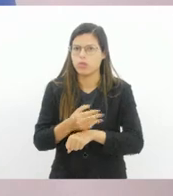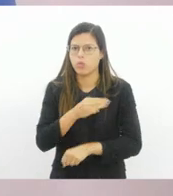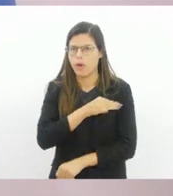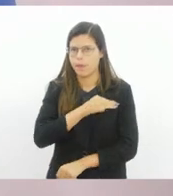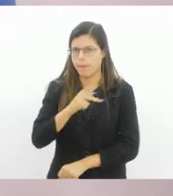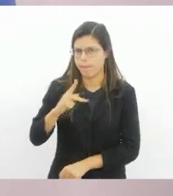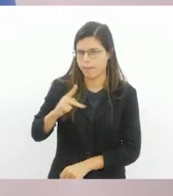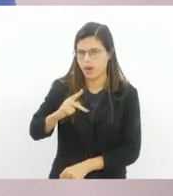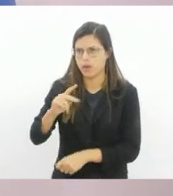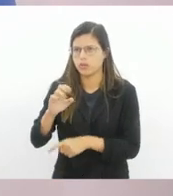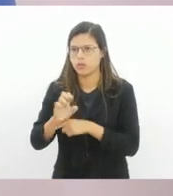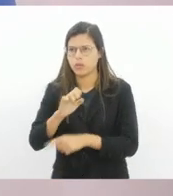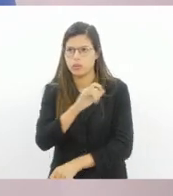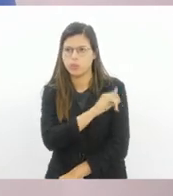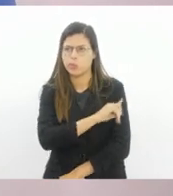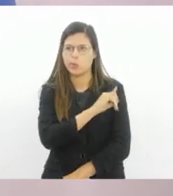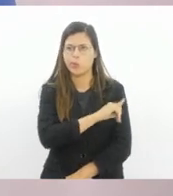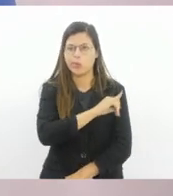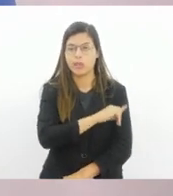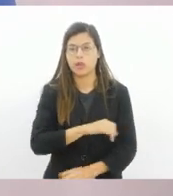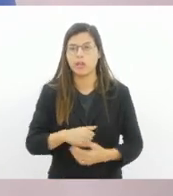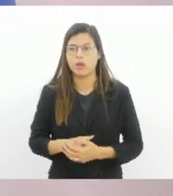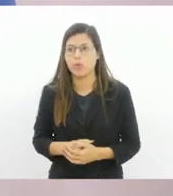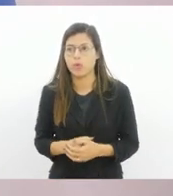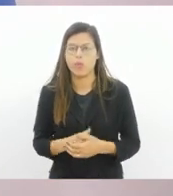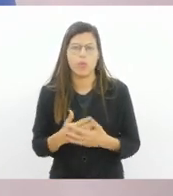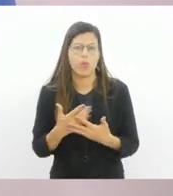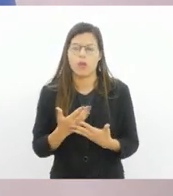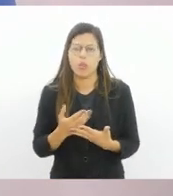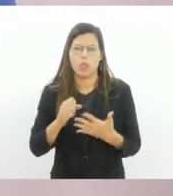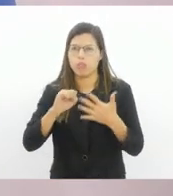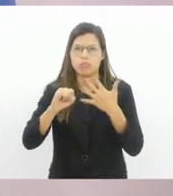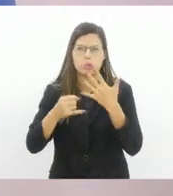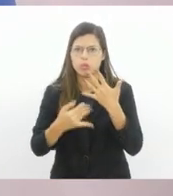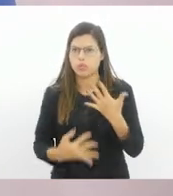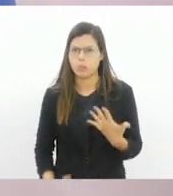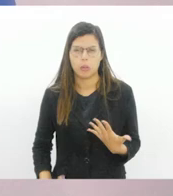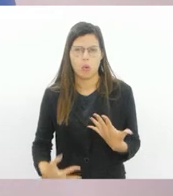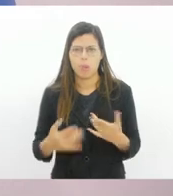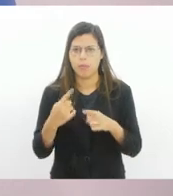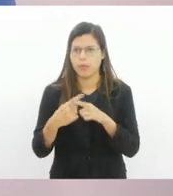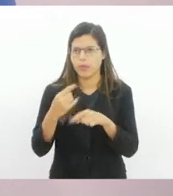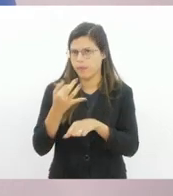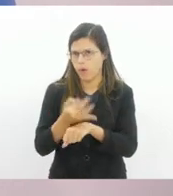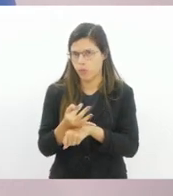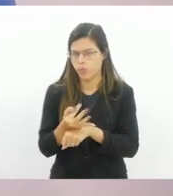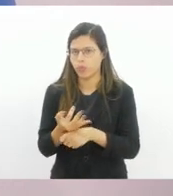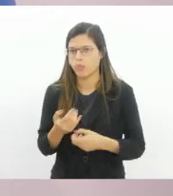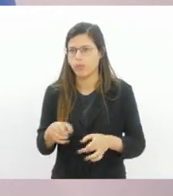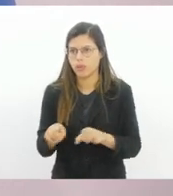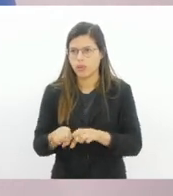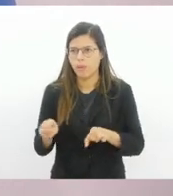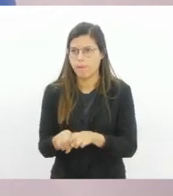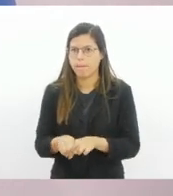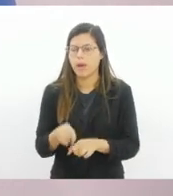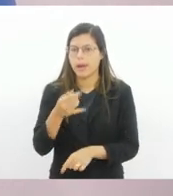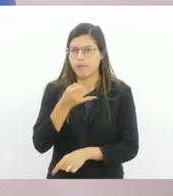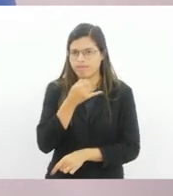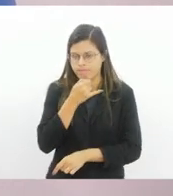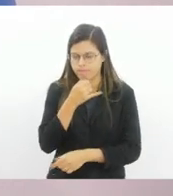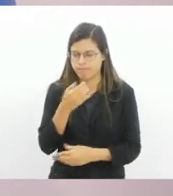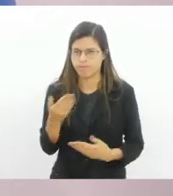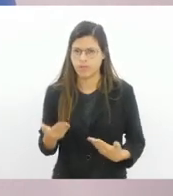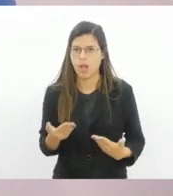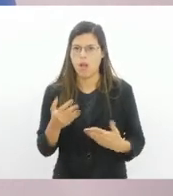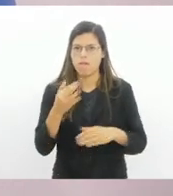Rio de Janeiro, que não sequer justificou a sua ausência. Também lamentar a ausência aqui